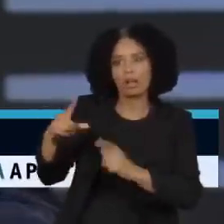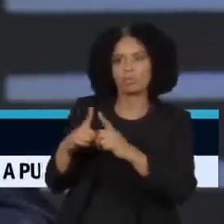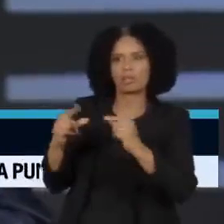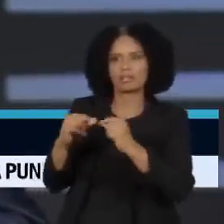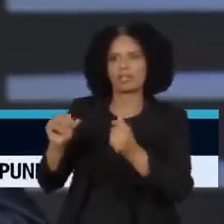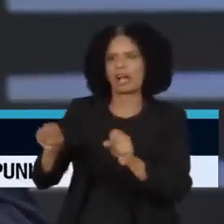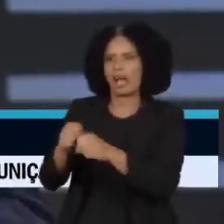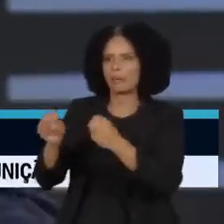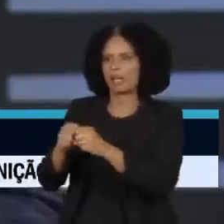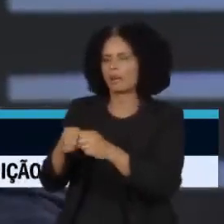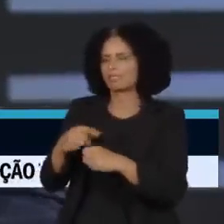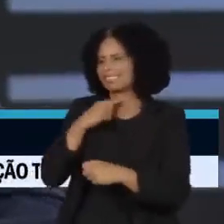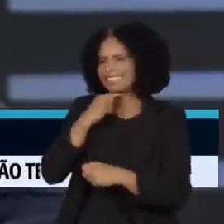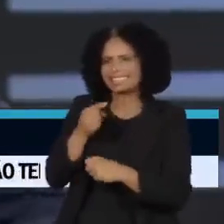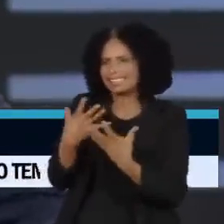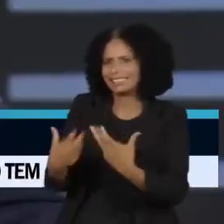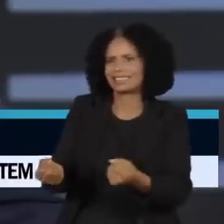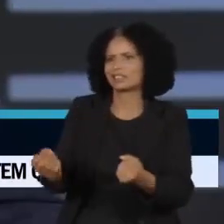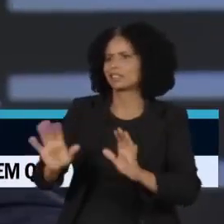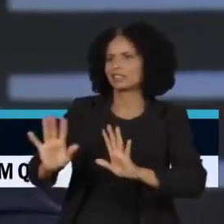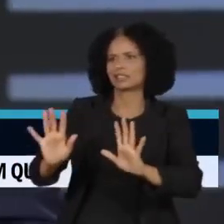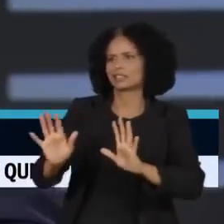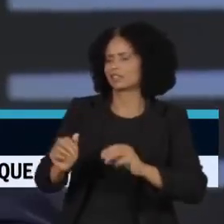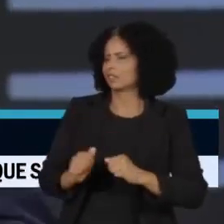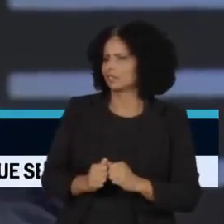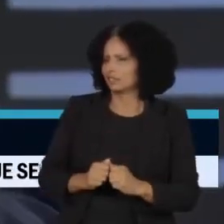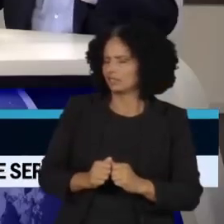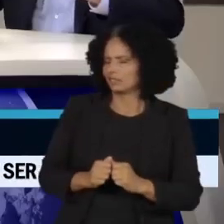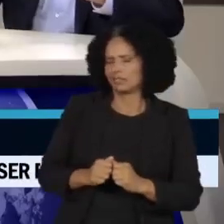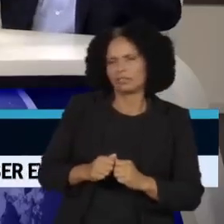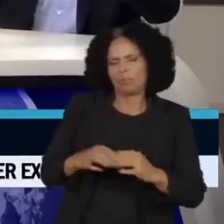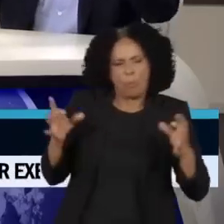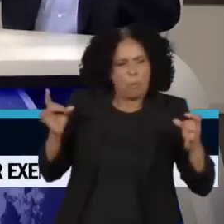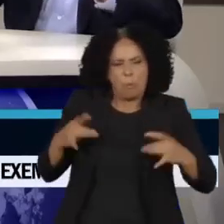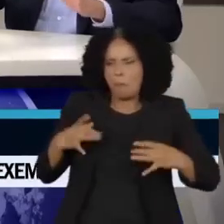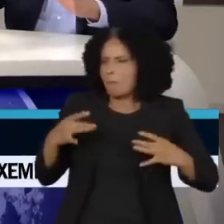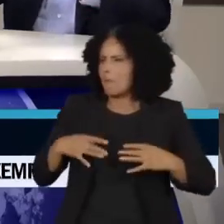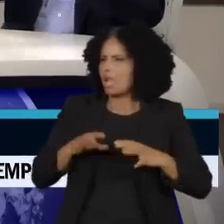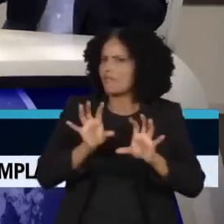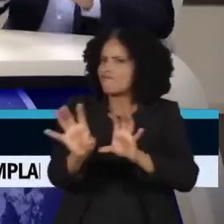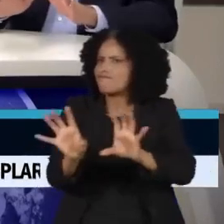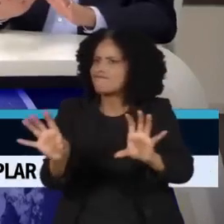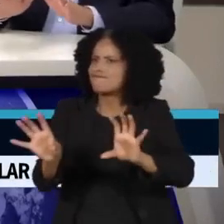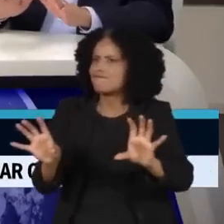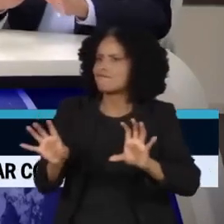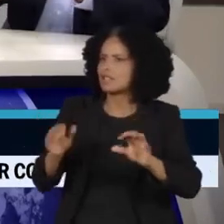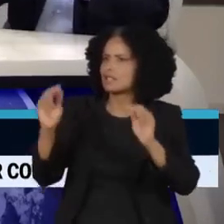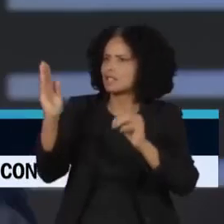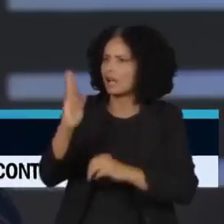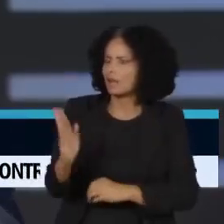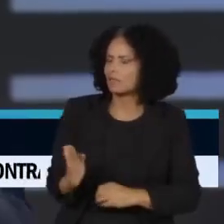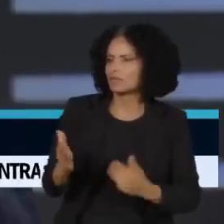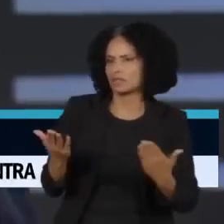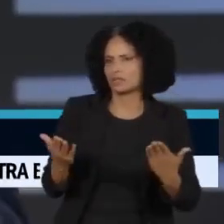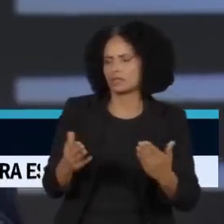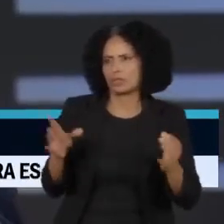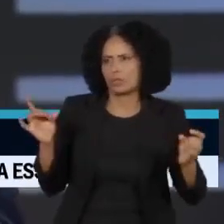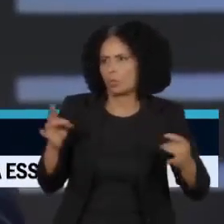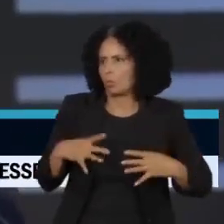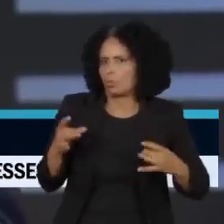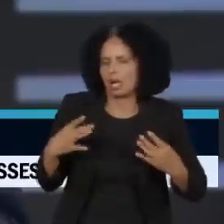é o termo que isso se Espalhe pelo Brasil a gente tem que ficar de olho atento porque